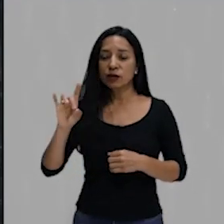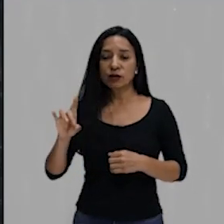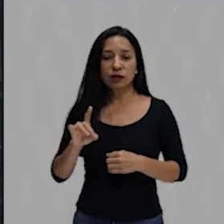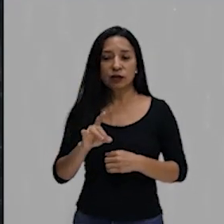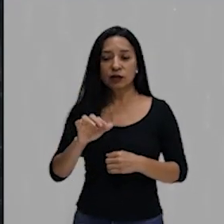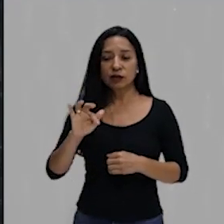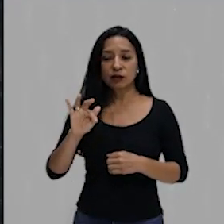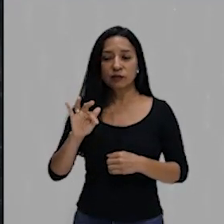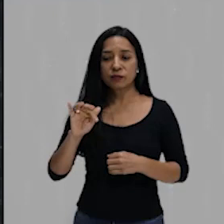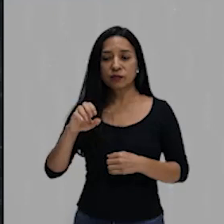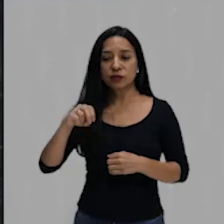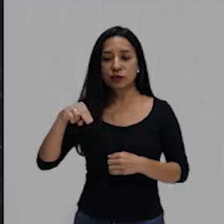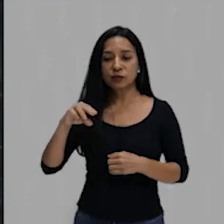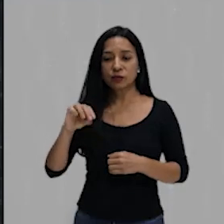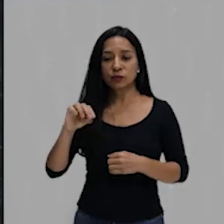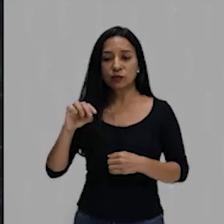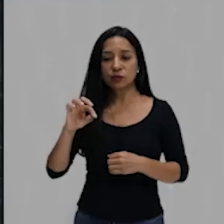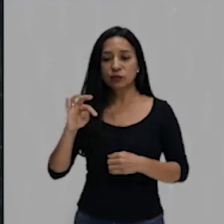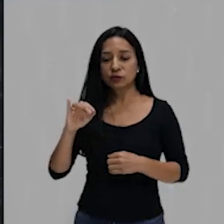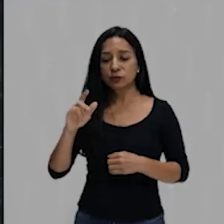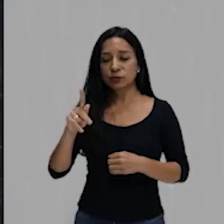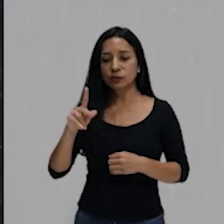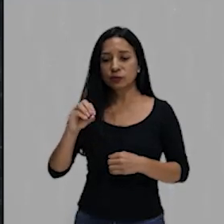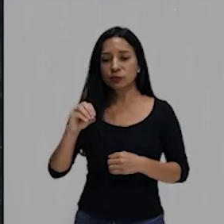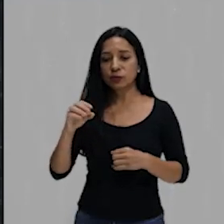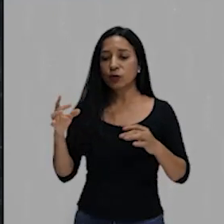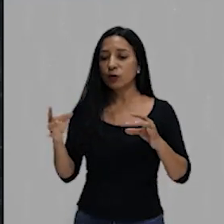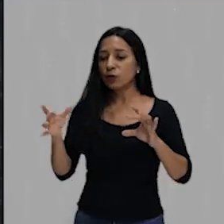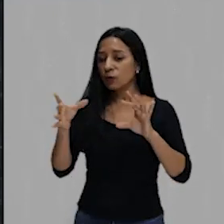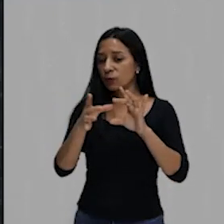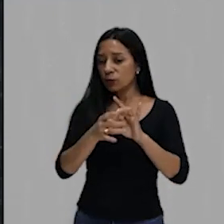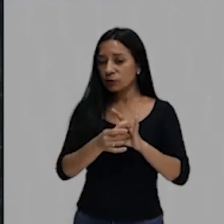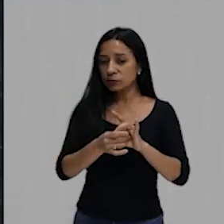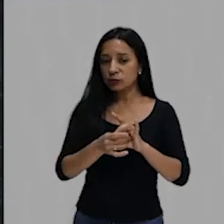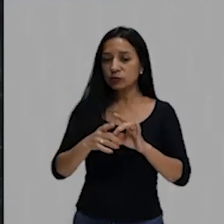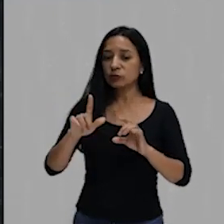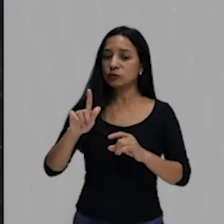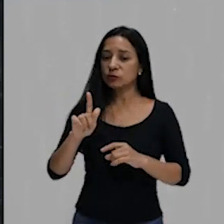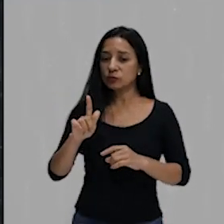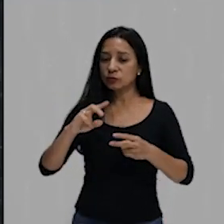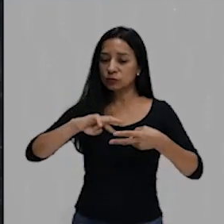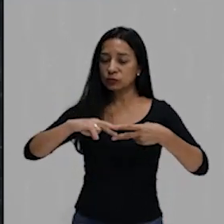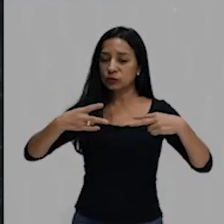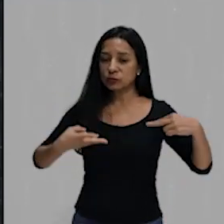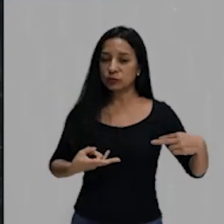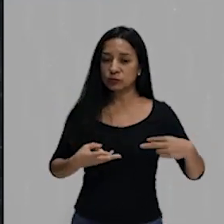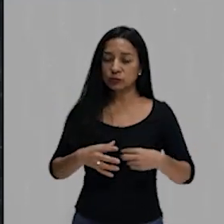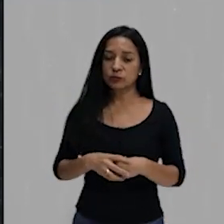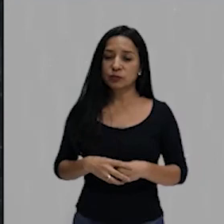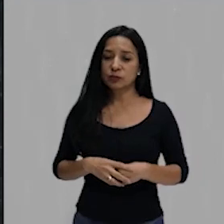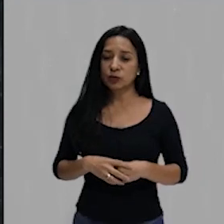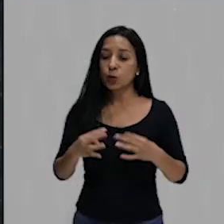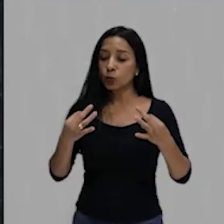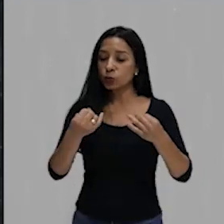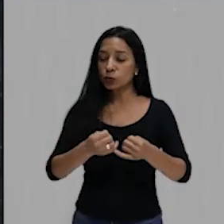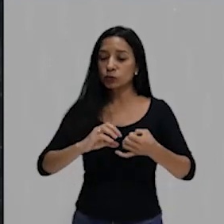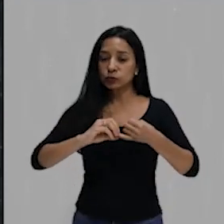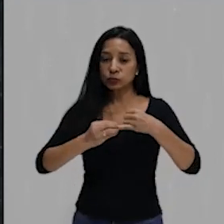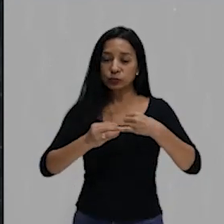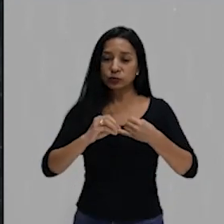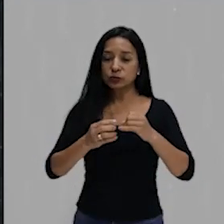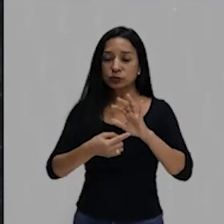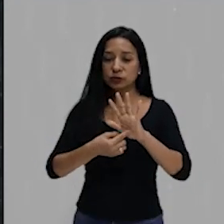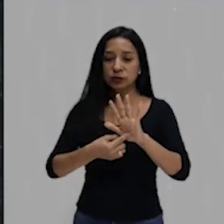fenótipo desse corresponde a estes genótipos aqui. Só que nem todos os feijões que